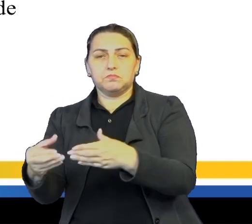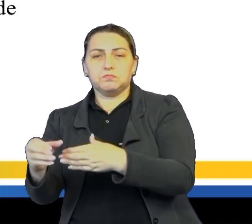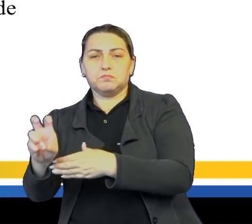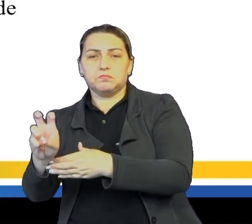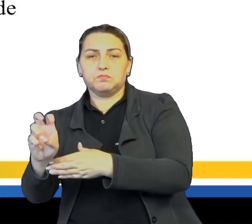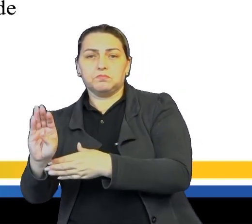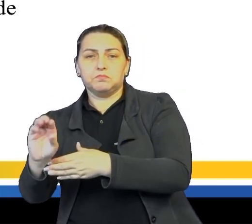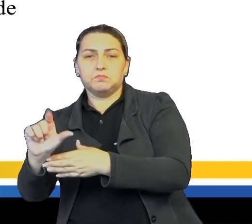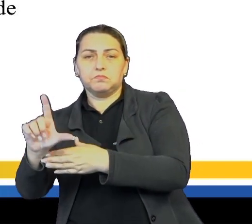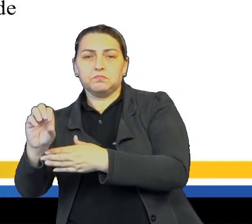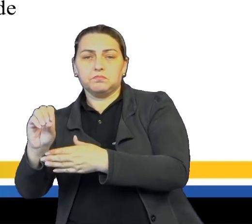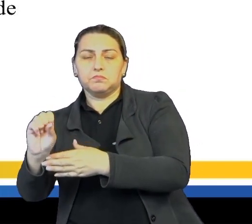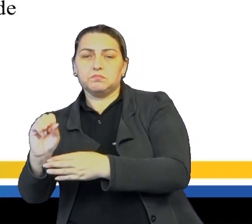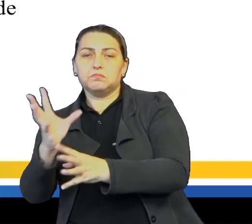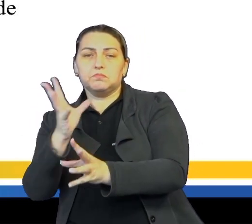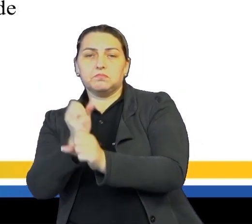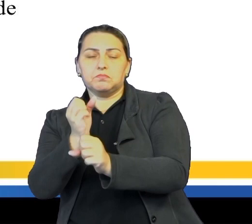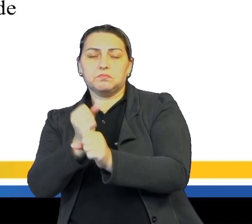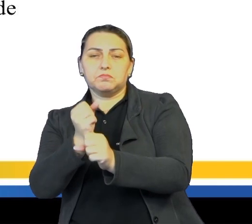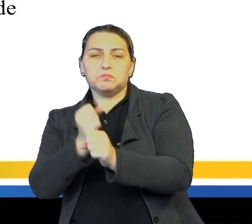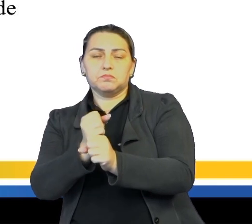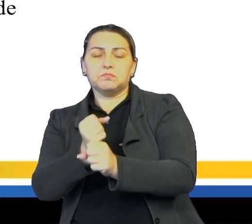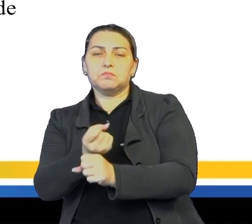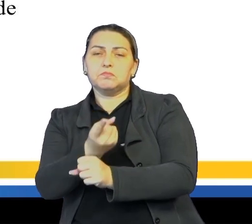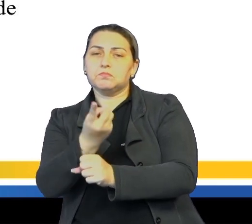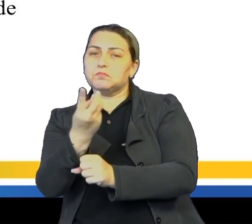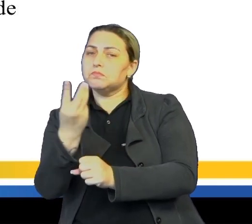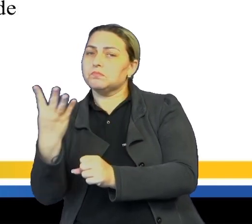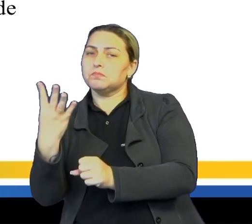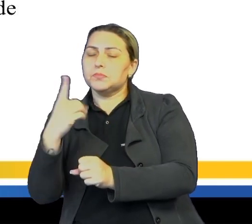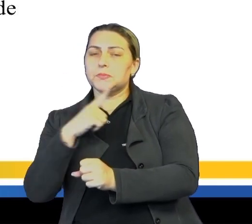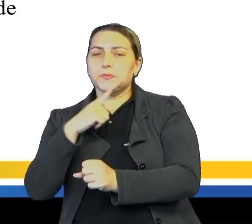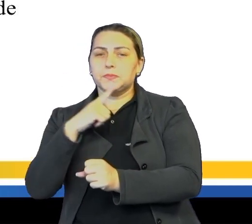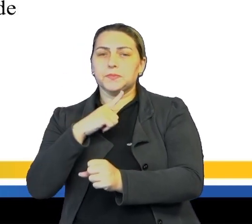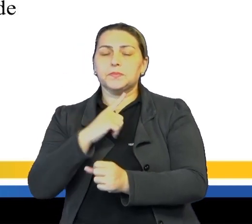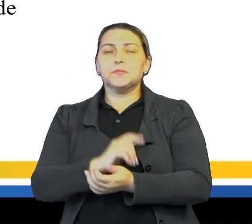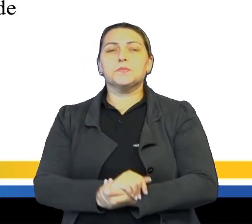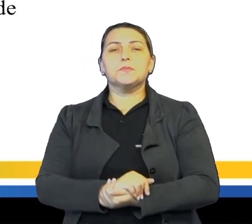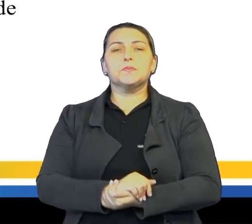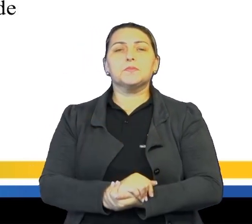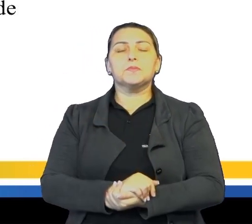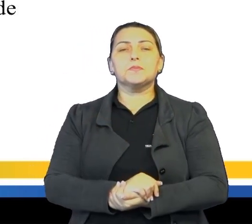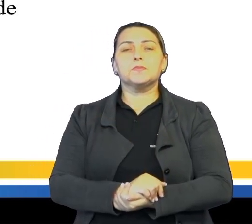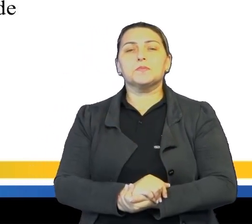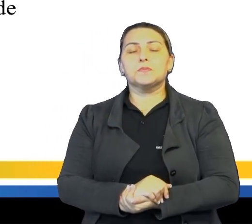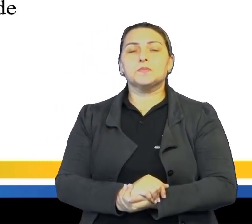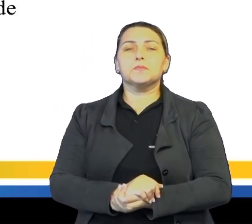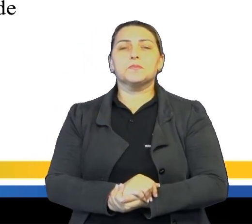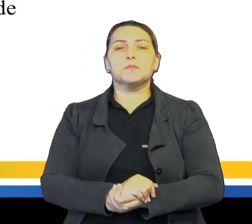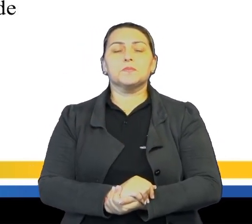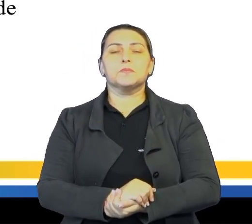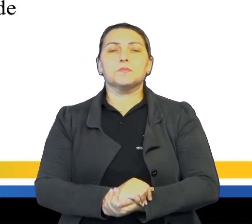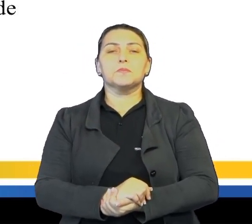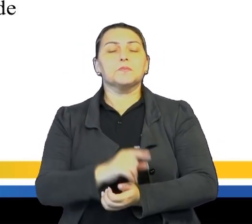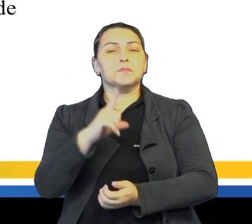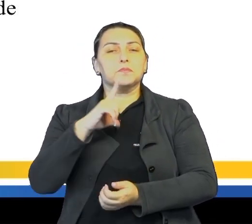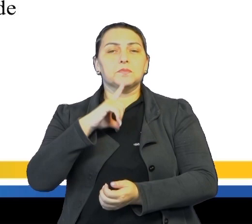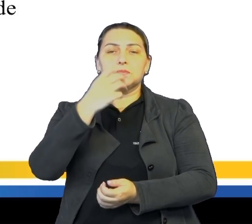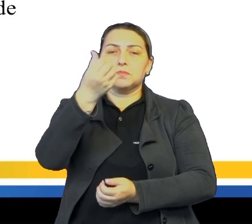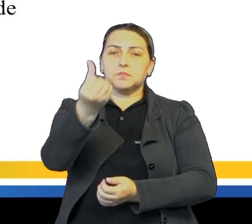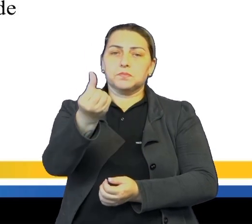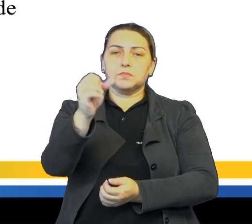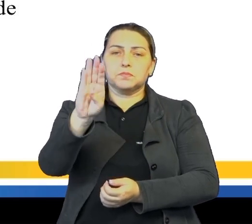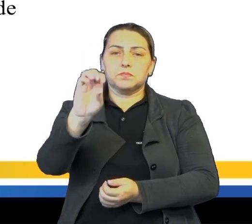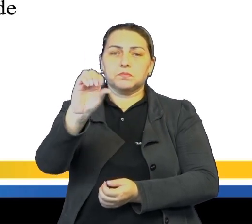de cinco bolos e No total você vai contar Quantos você vai ter E aí você chega à conclusão de que tem